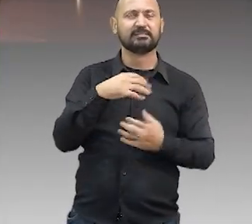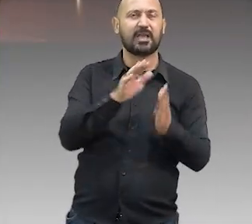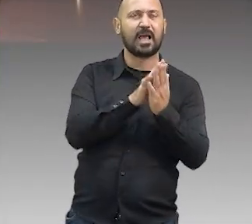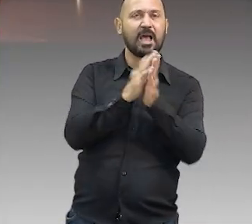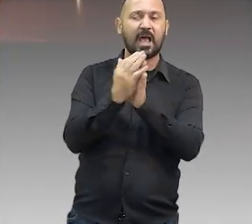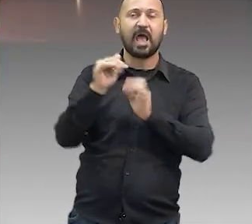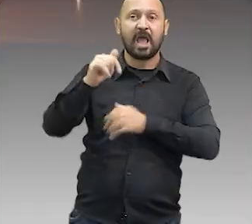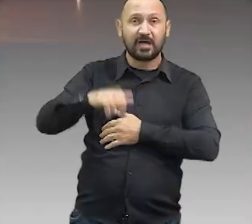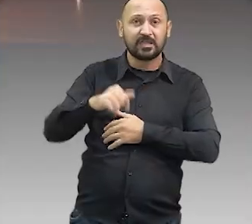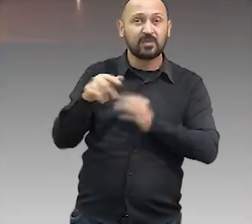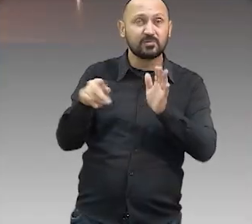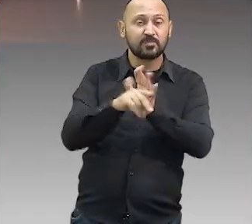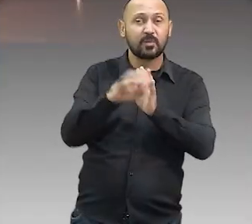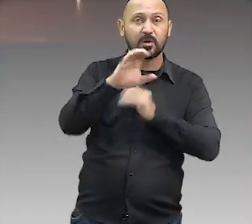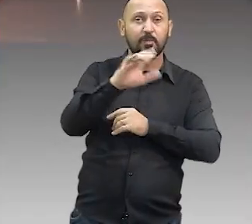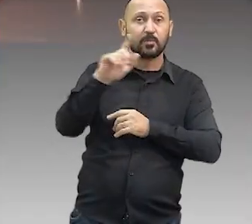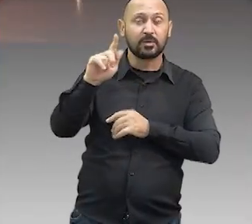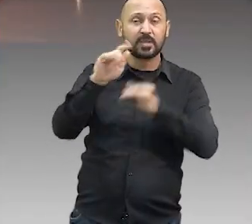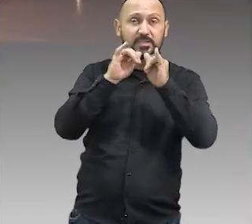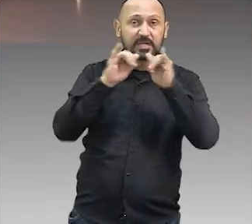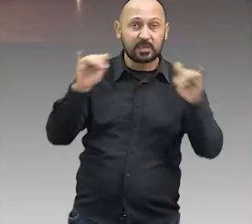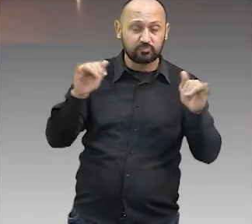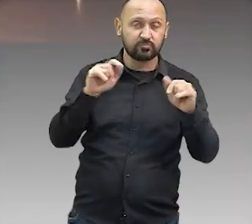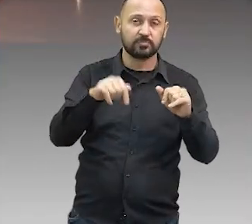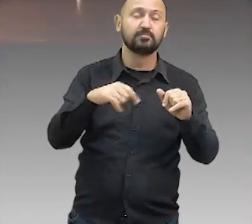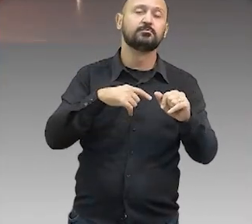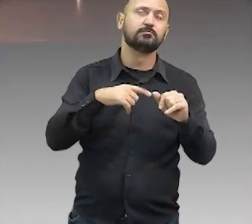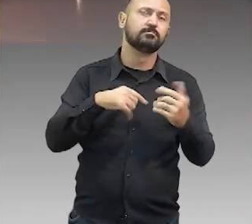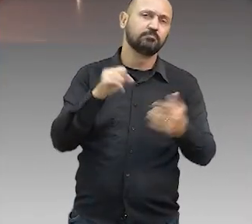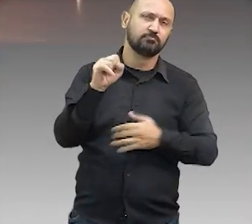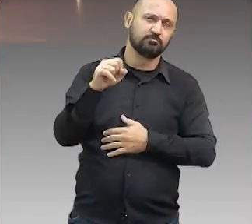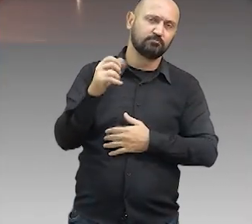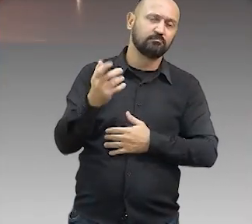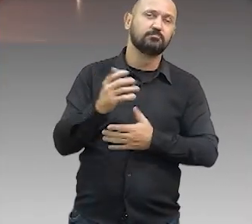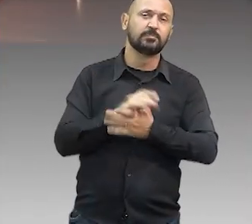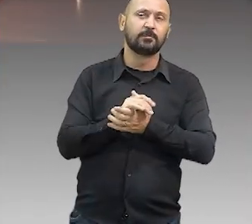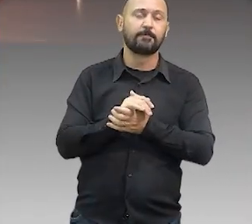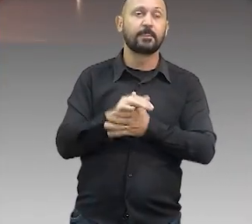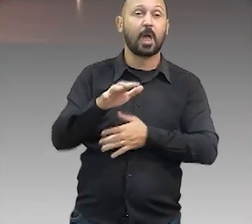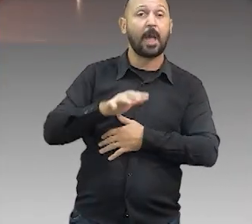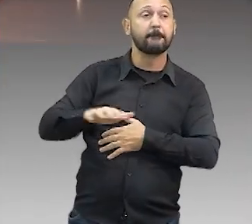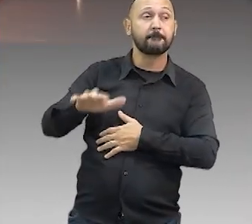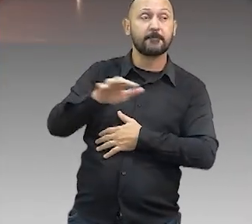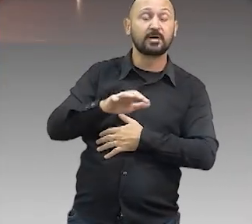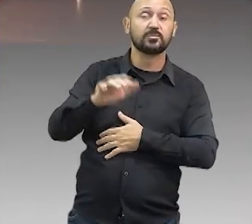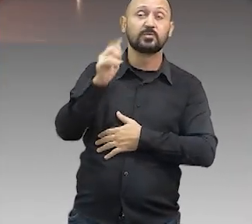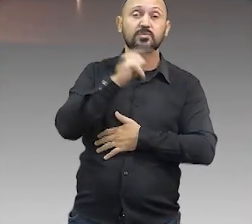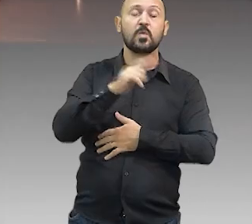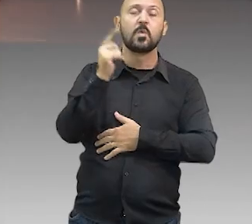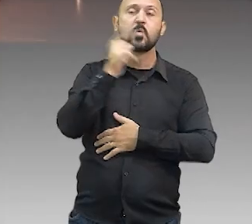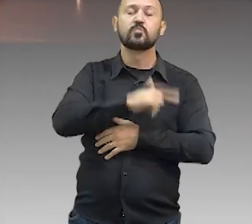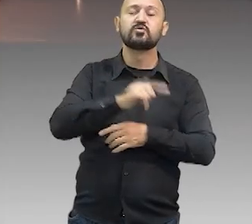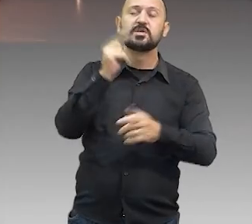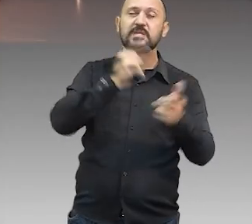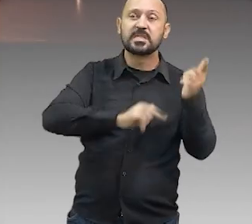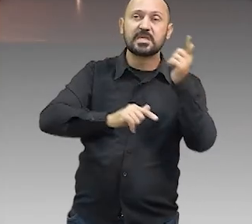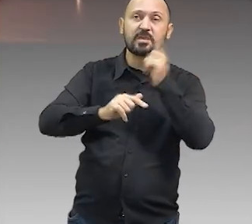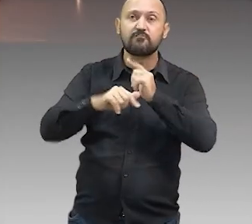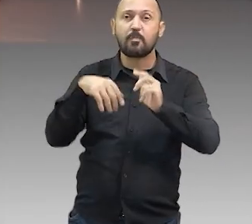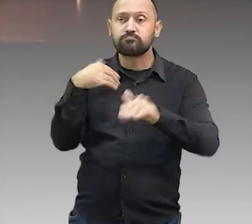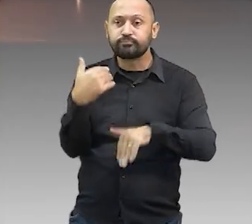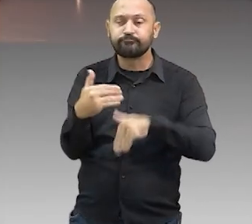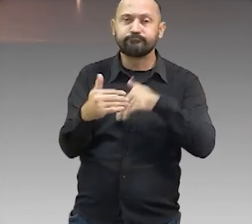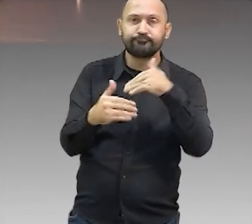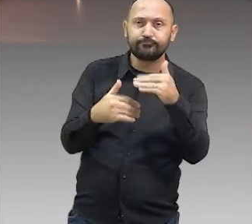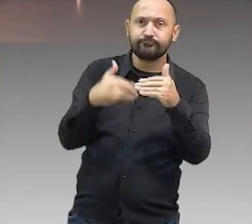um espaço que eu conquistei e que pouca gente vai conquistar, porque eu não fico